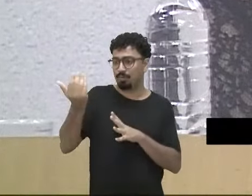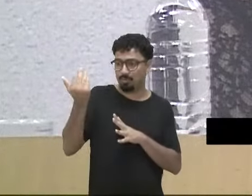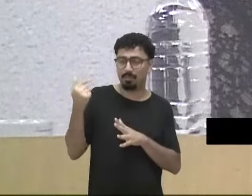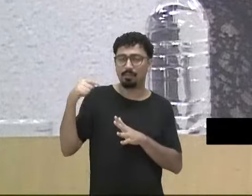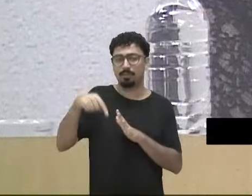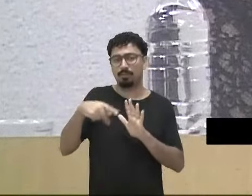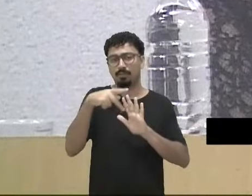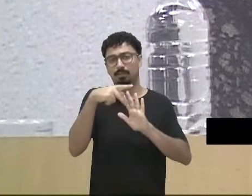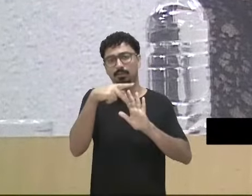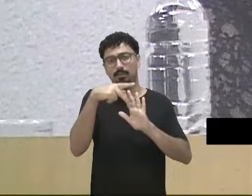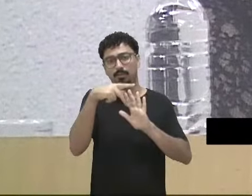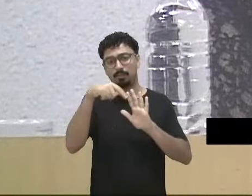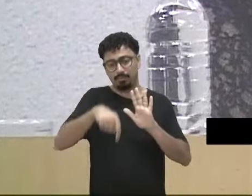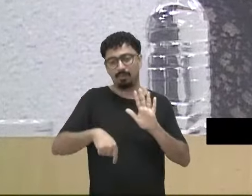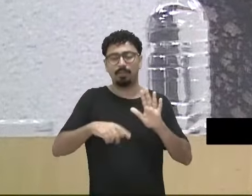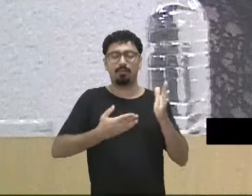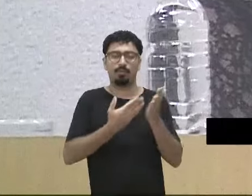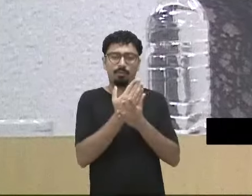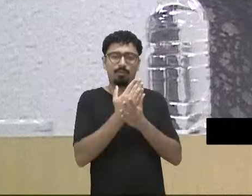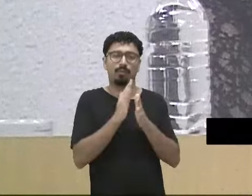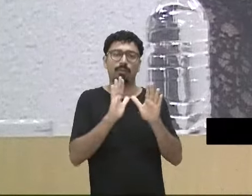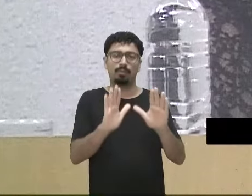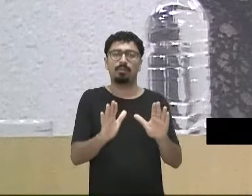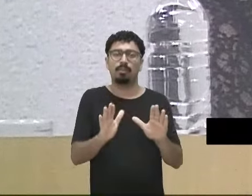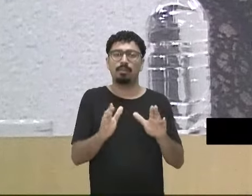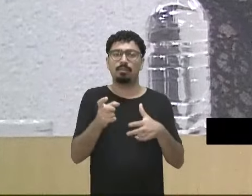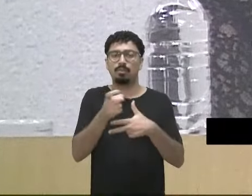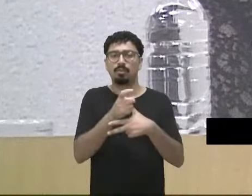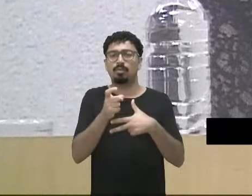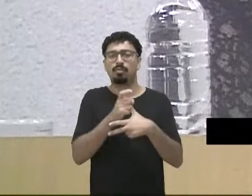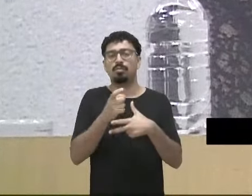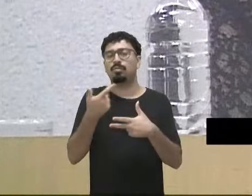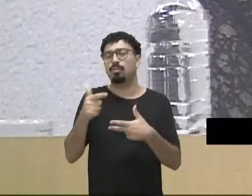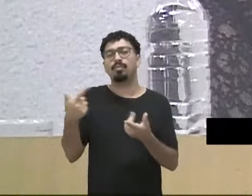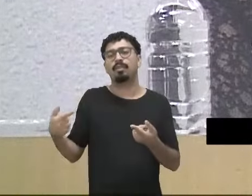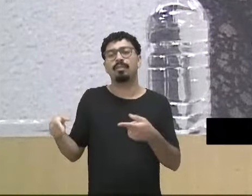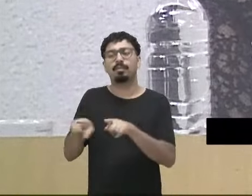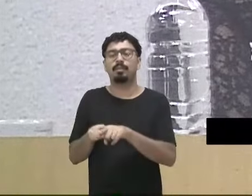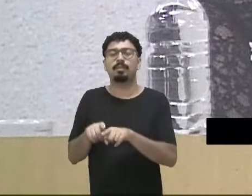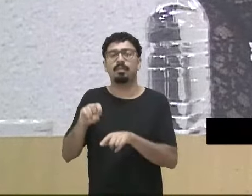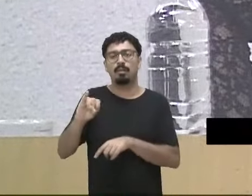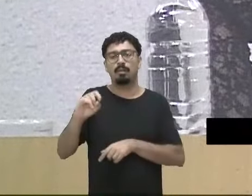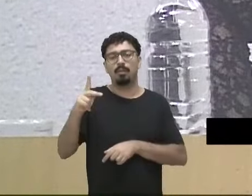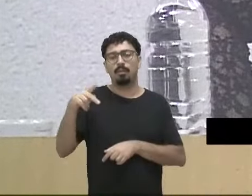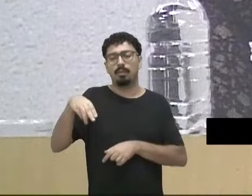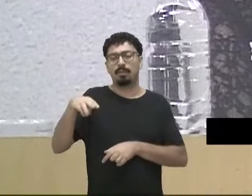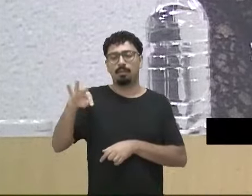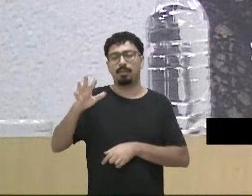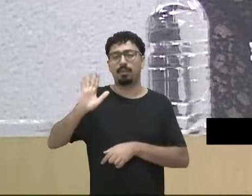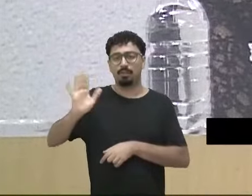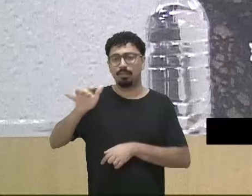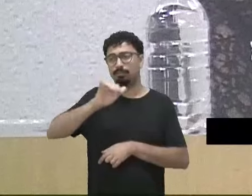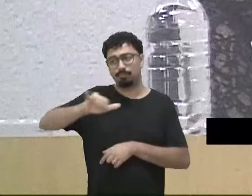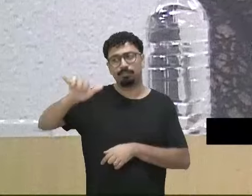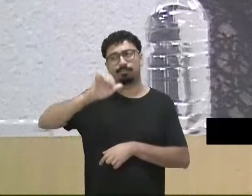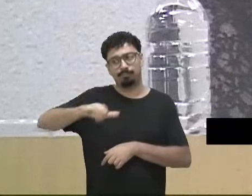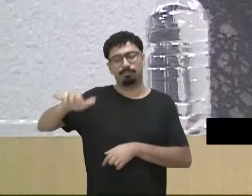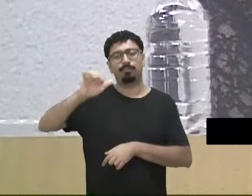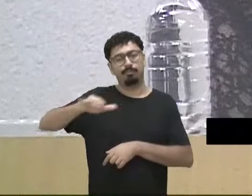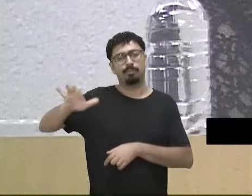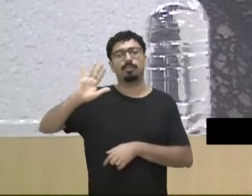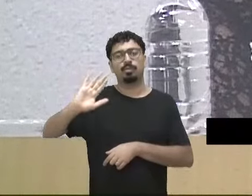Lei, por essa Casa de Leis, mas o Poder Executivo não firmou o convênio ainda. O PMT chegou a mandar alguns ofícios alertando, né? Porque